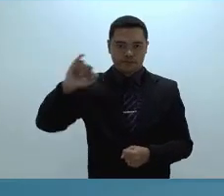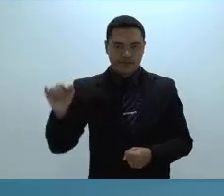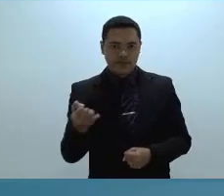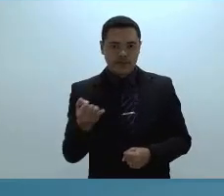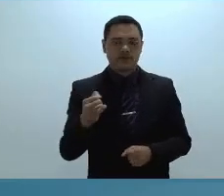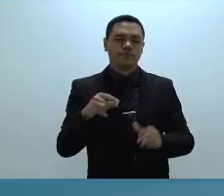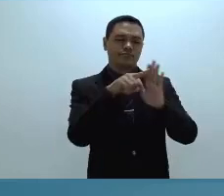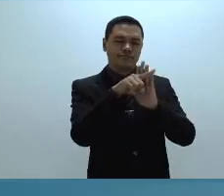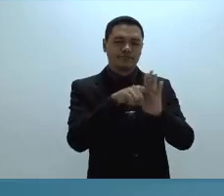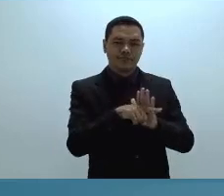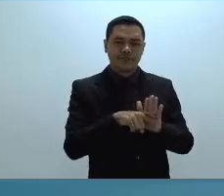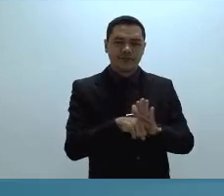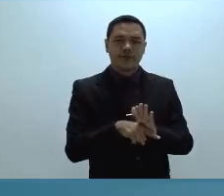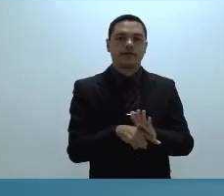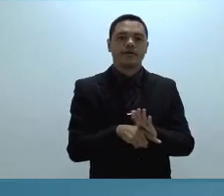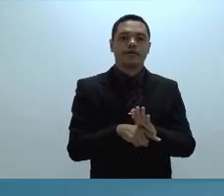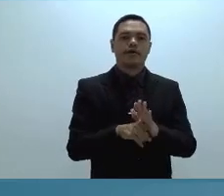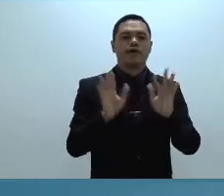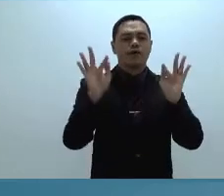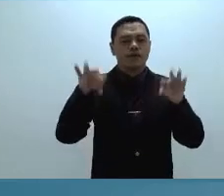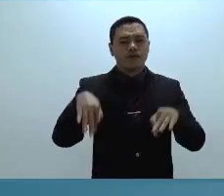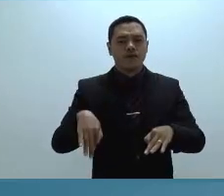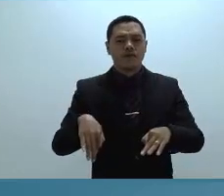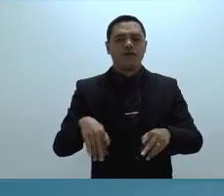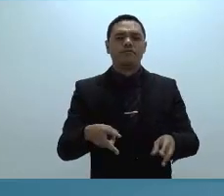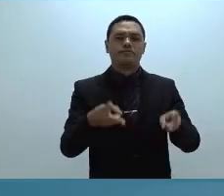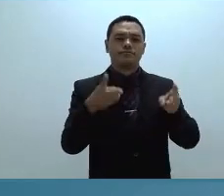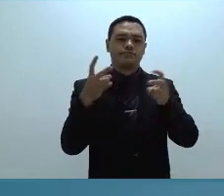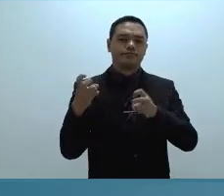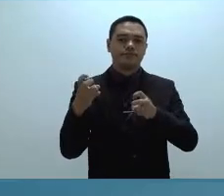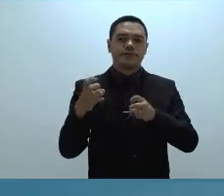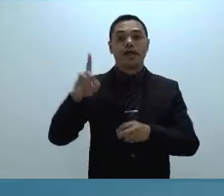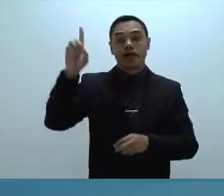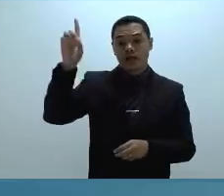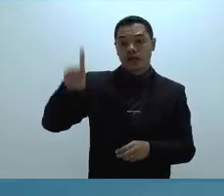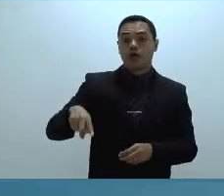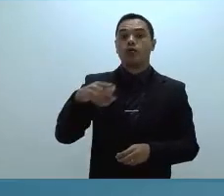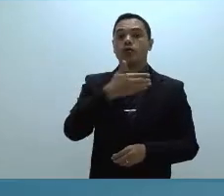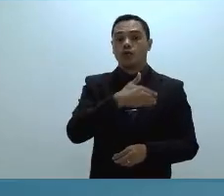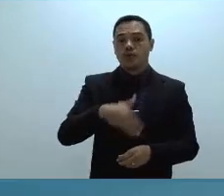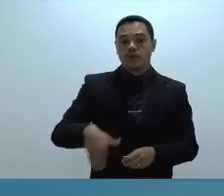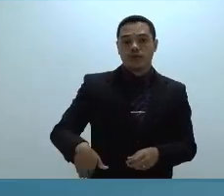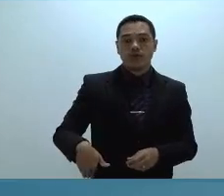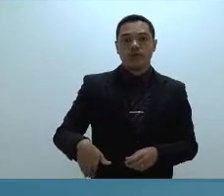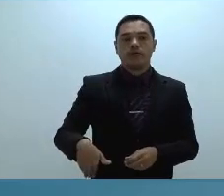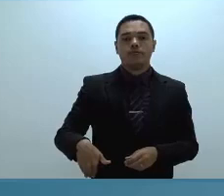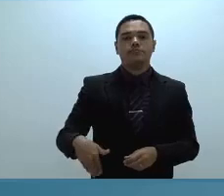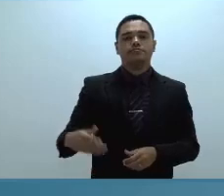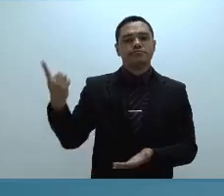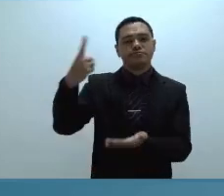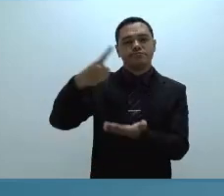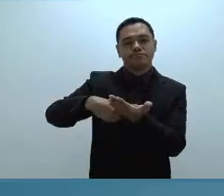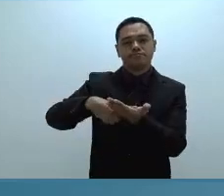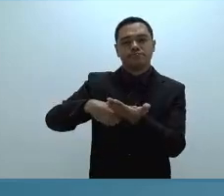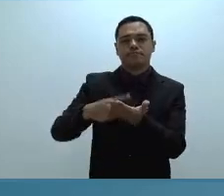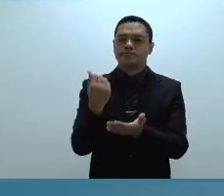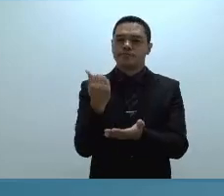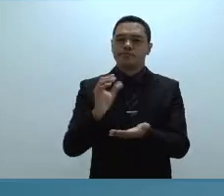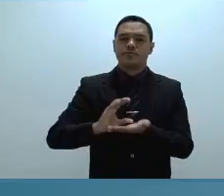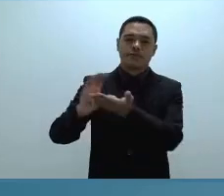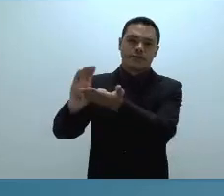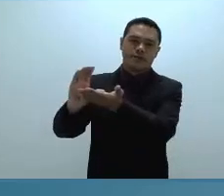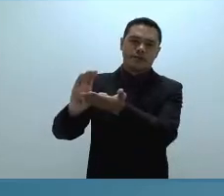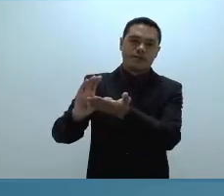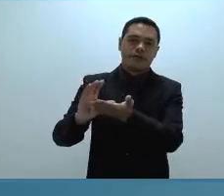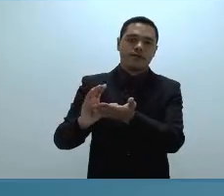questão. Ao fim, considerou ser de direito público a relação jurídica litigiosa indenizatória entre usuário e